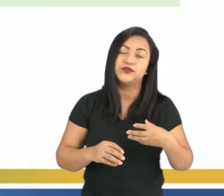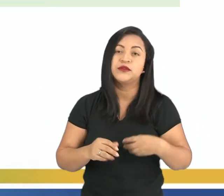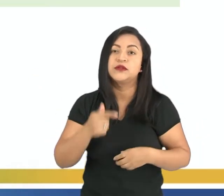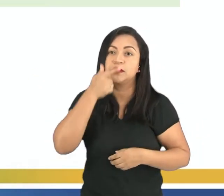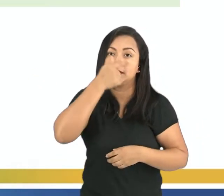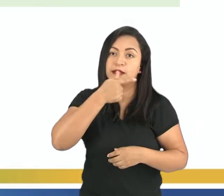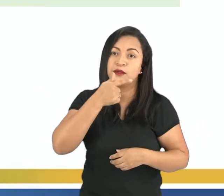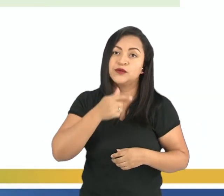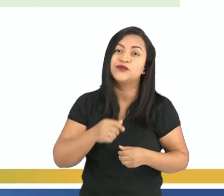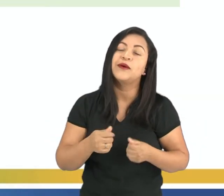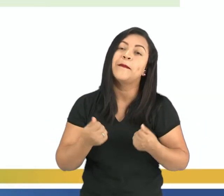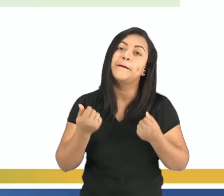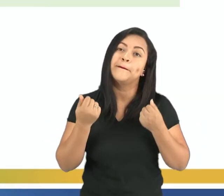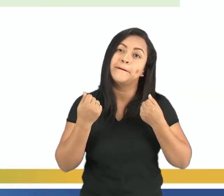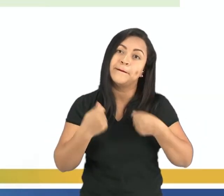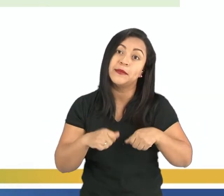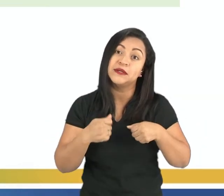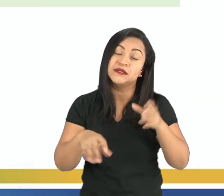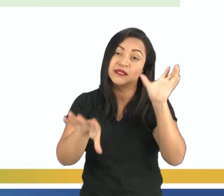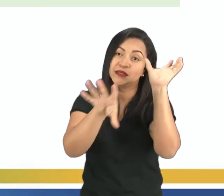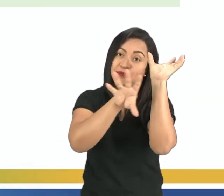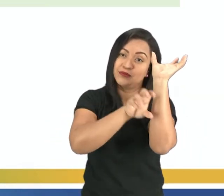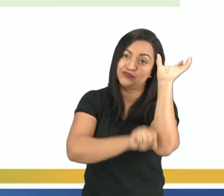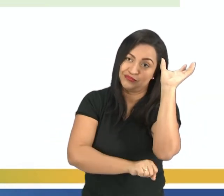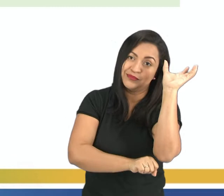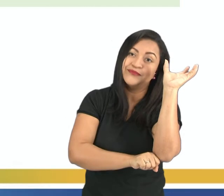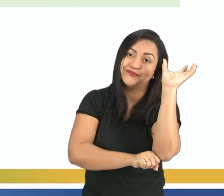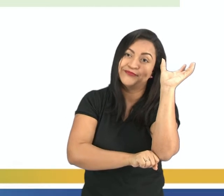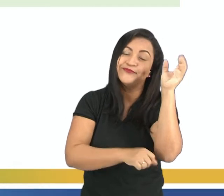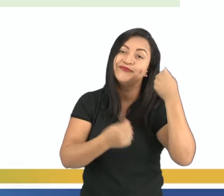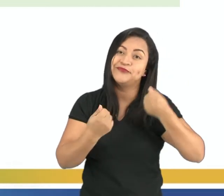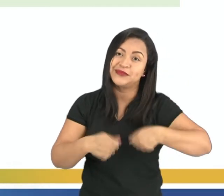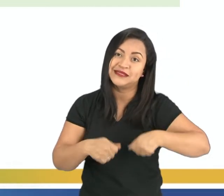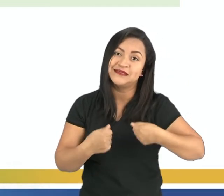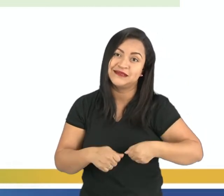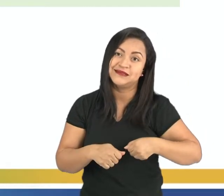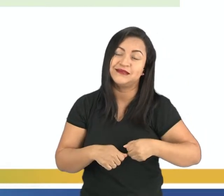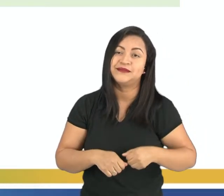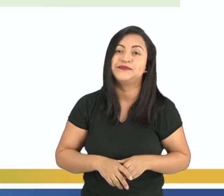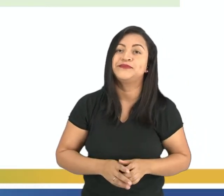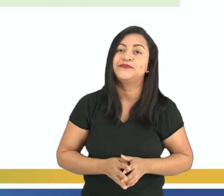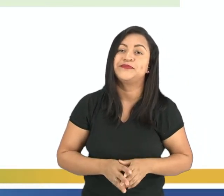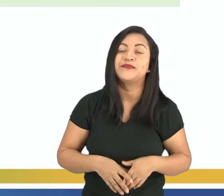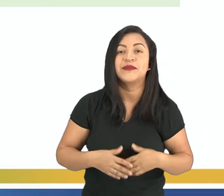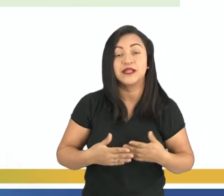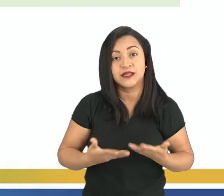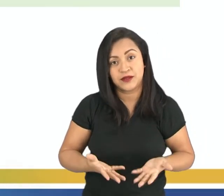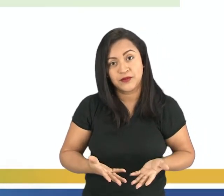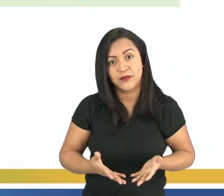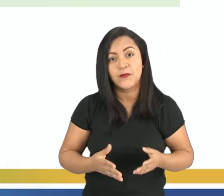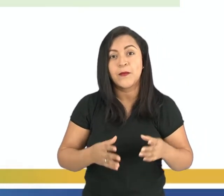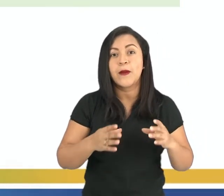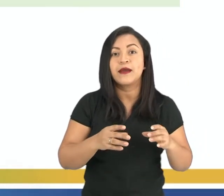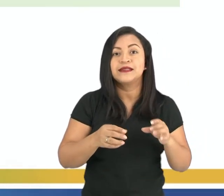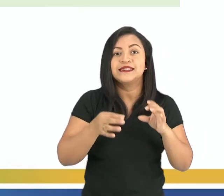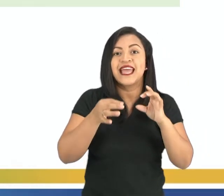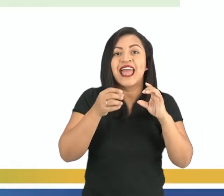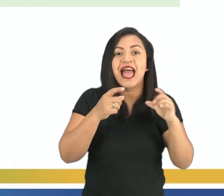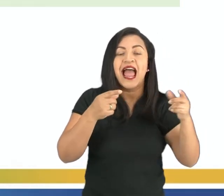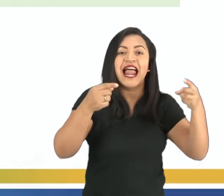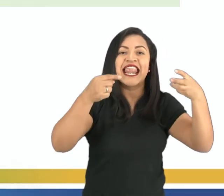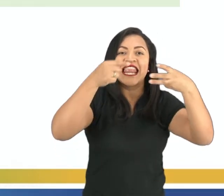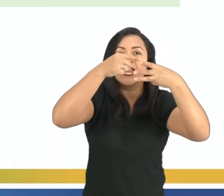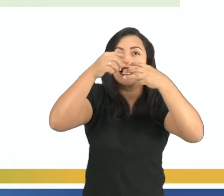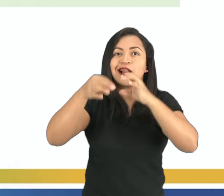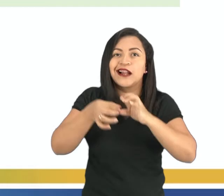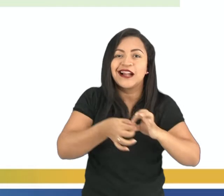seja disponibilizada para a planta realizar todos os seus processos vitais, tá? Esse é o elo que faz com a nossa